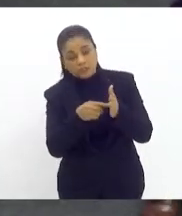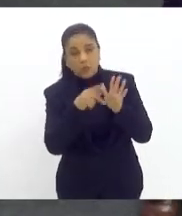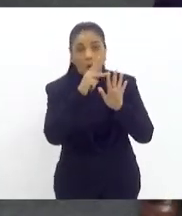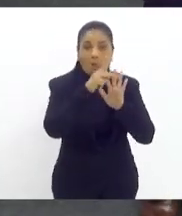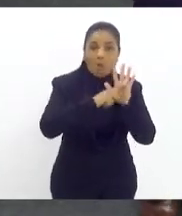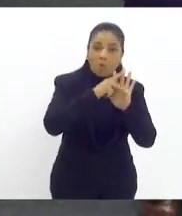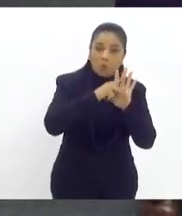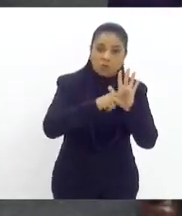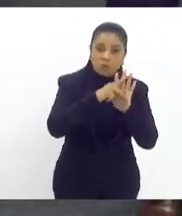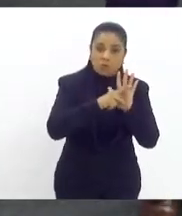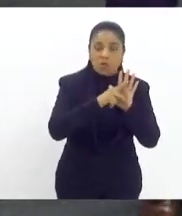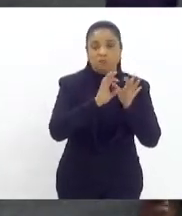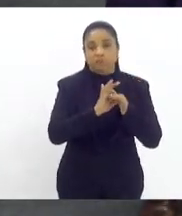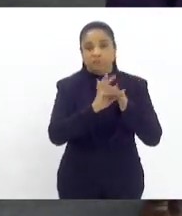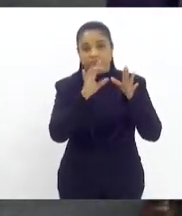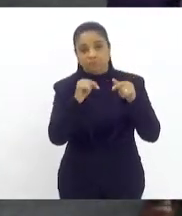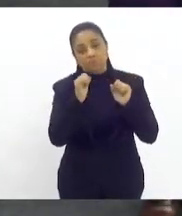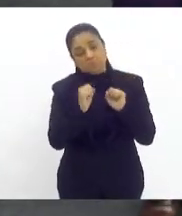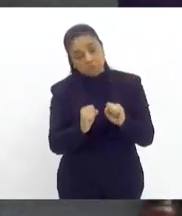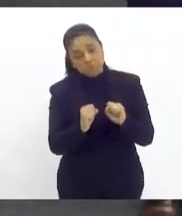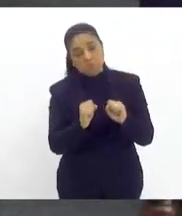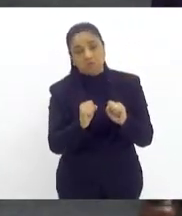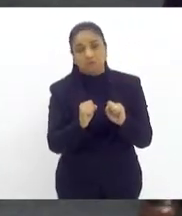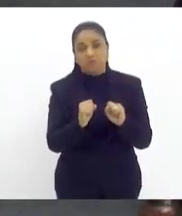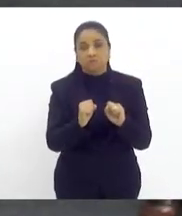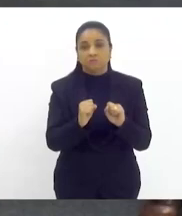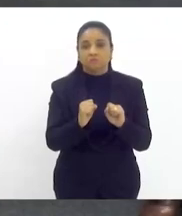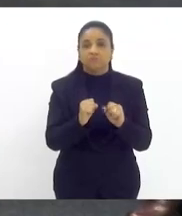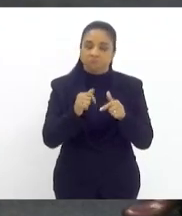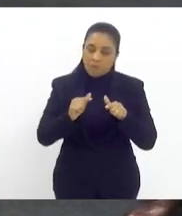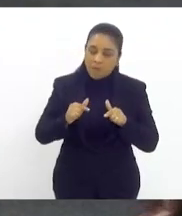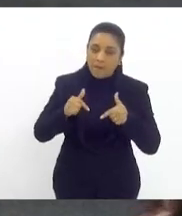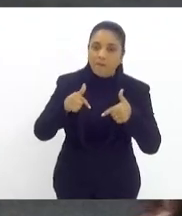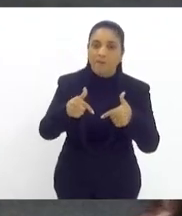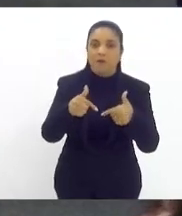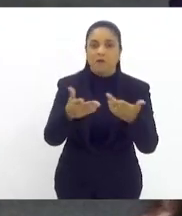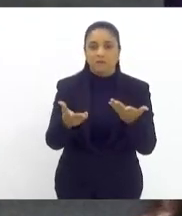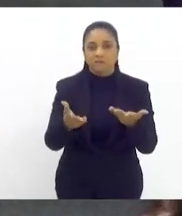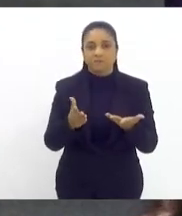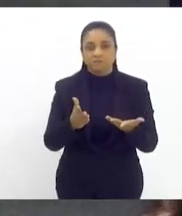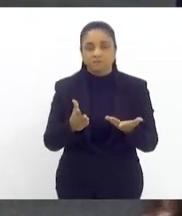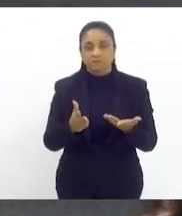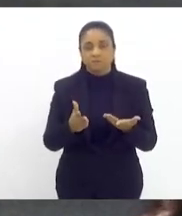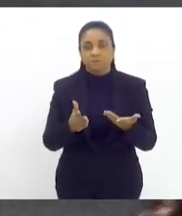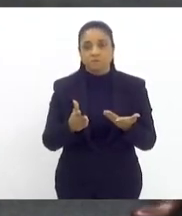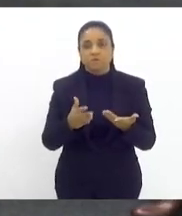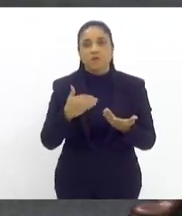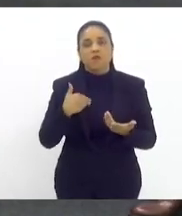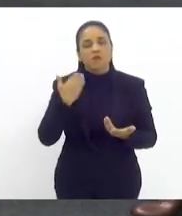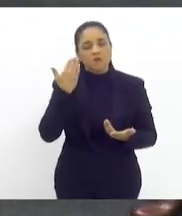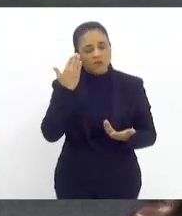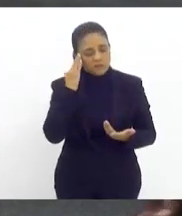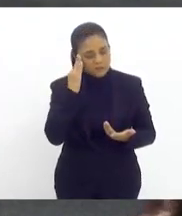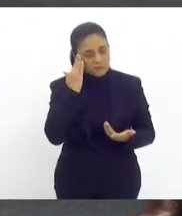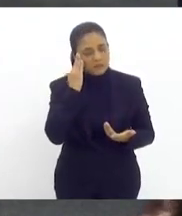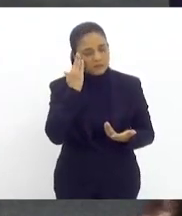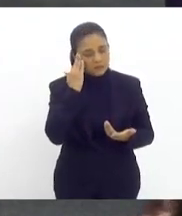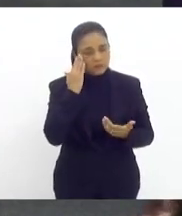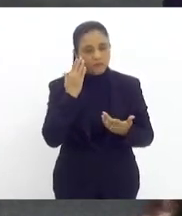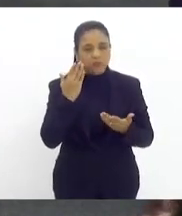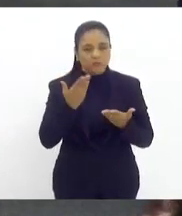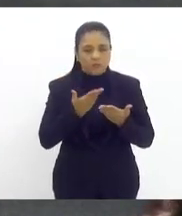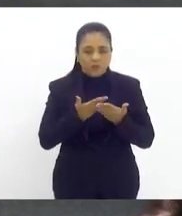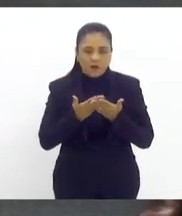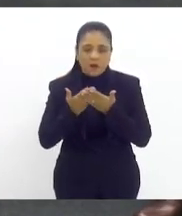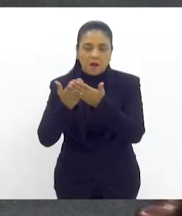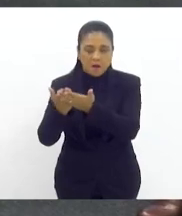autorizativo possa ser executado eu entendi a questão de encaminhamento